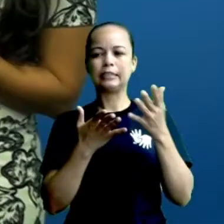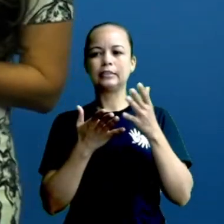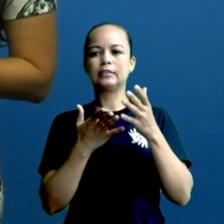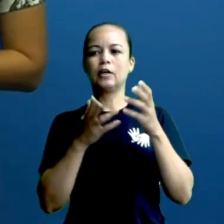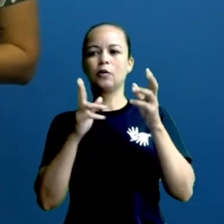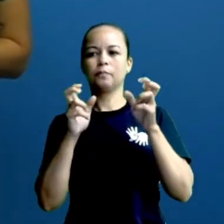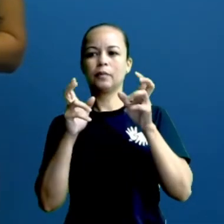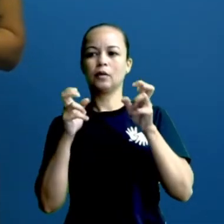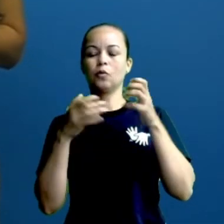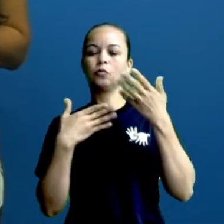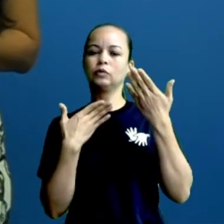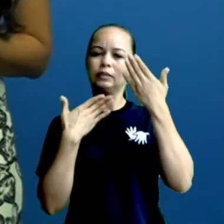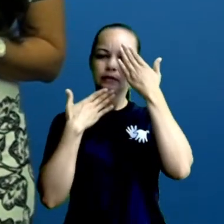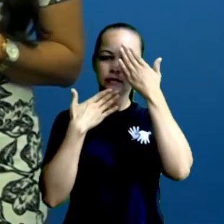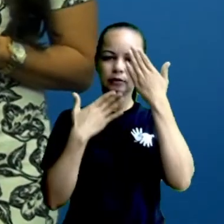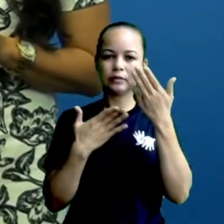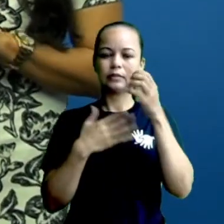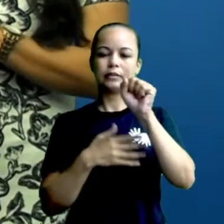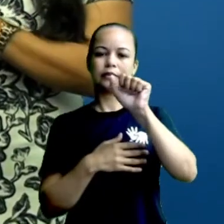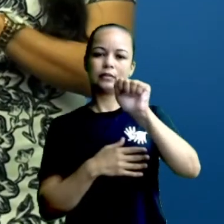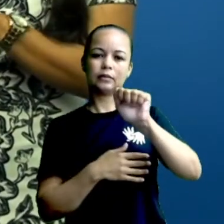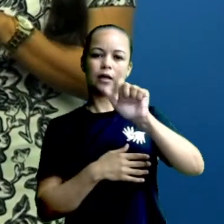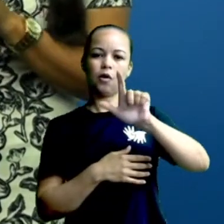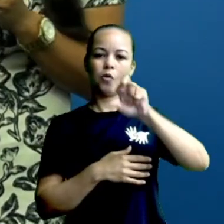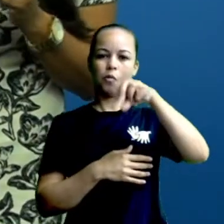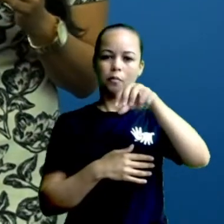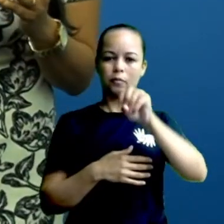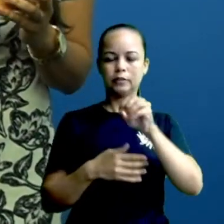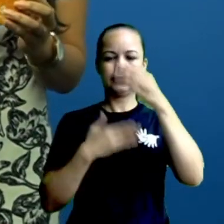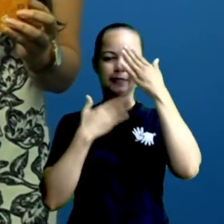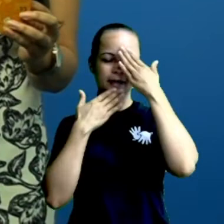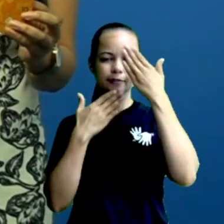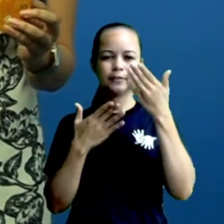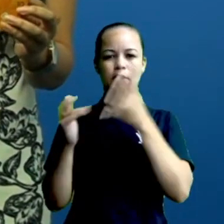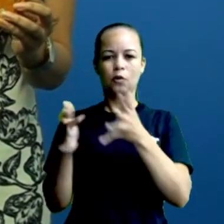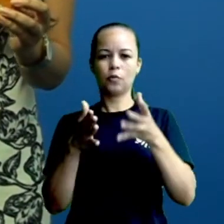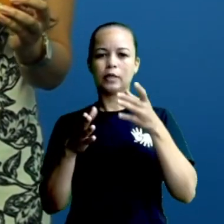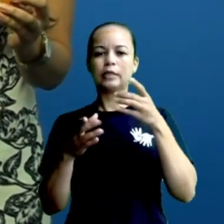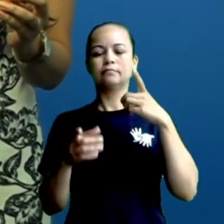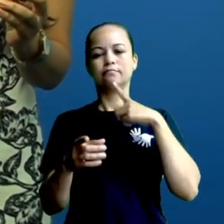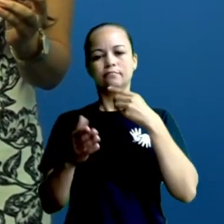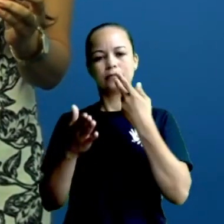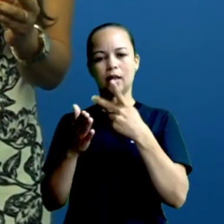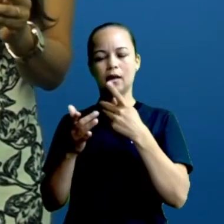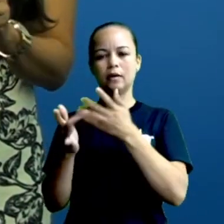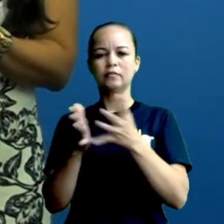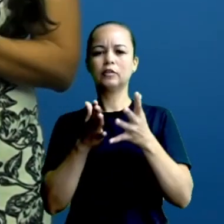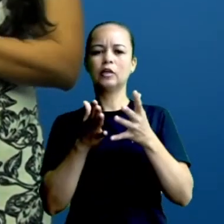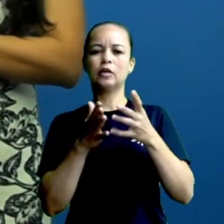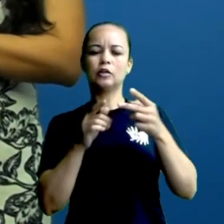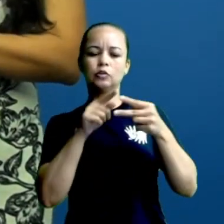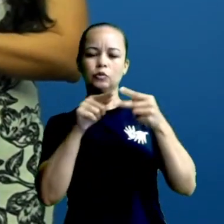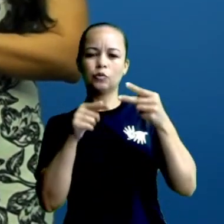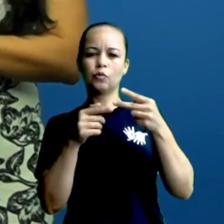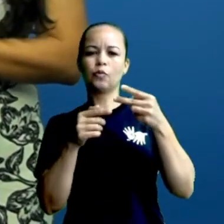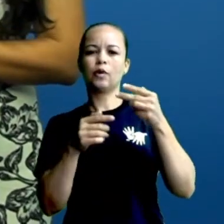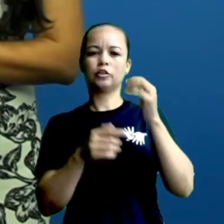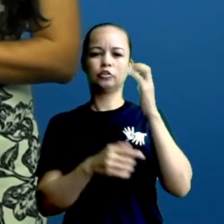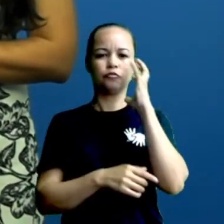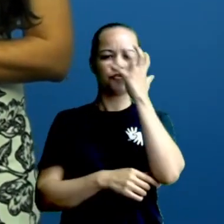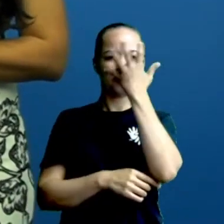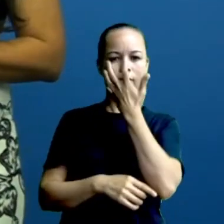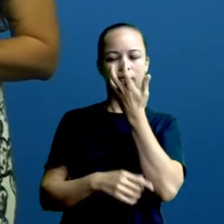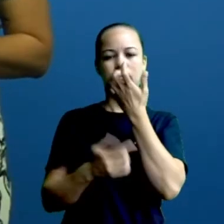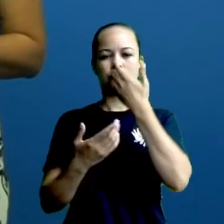Vou recitar para vocês o poema Salmo de Gratidão, que se encontra nesse livro, ó. Duas Faces de Mim, da escritora